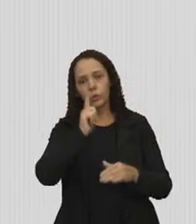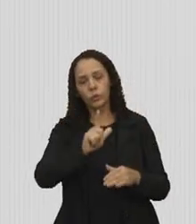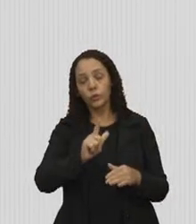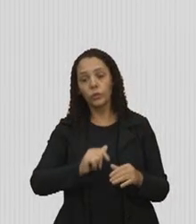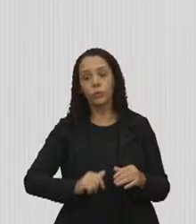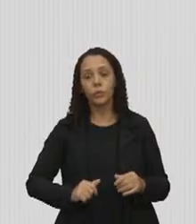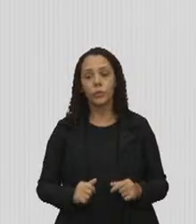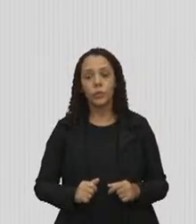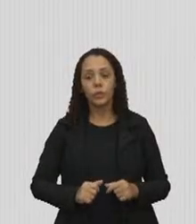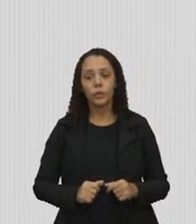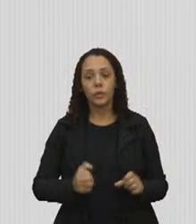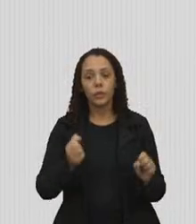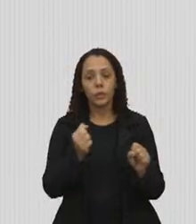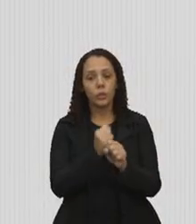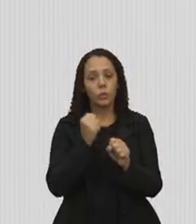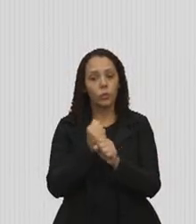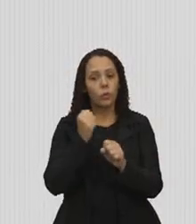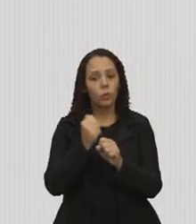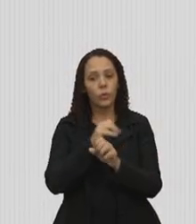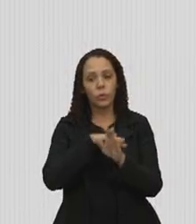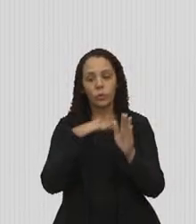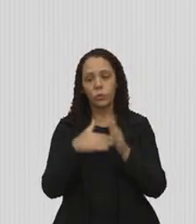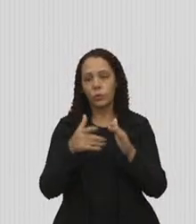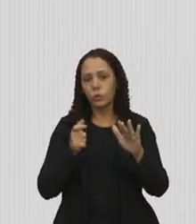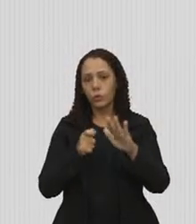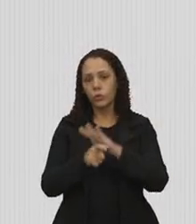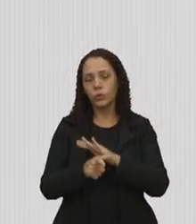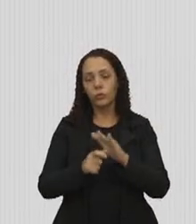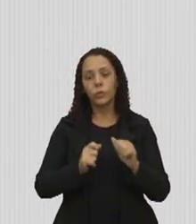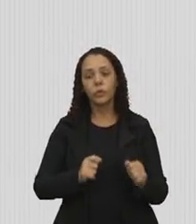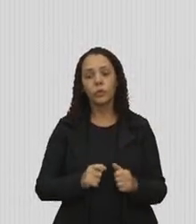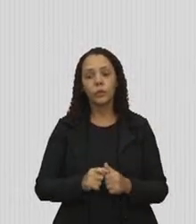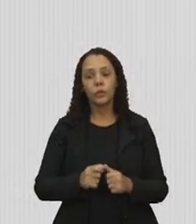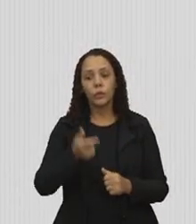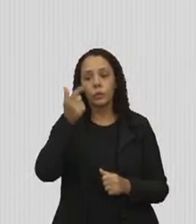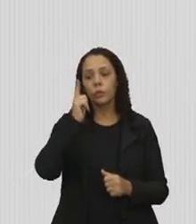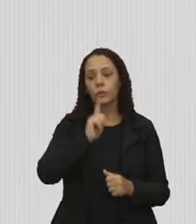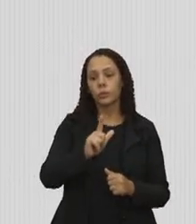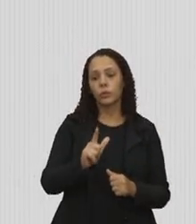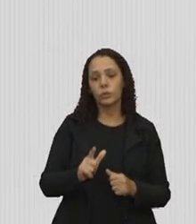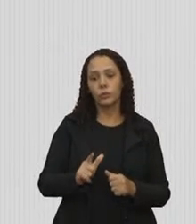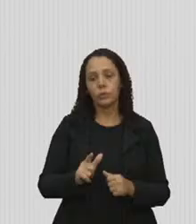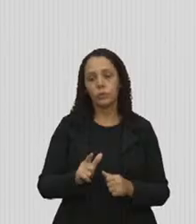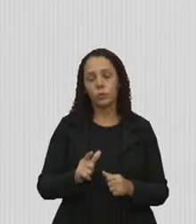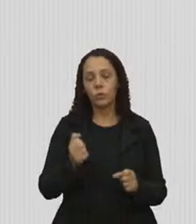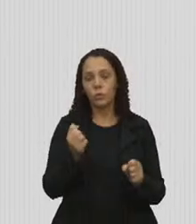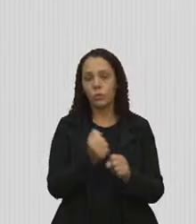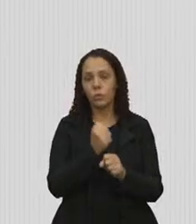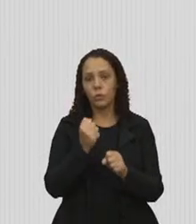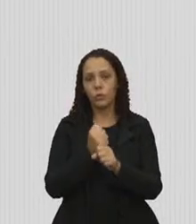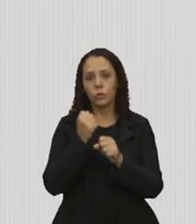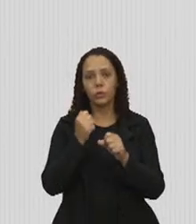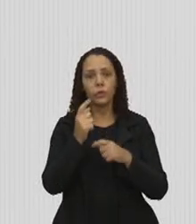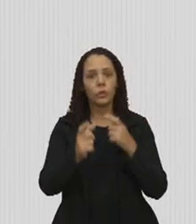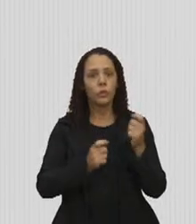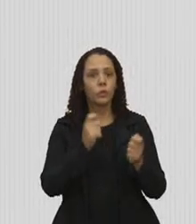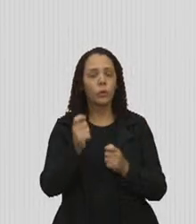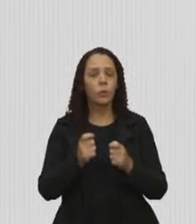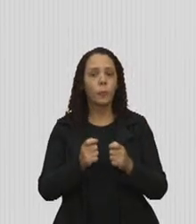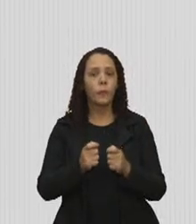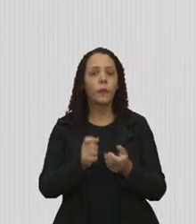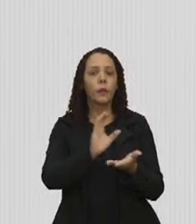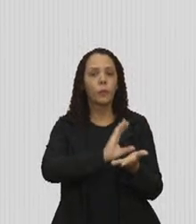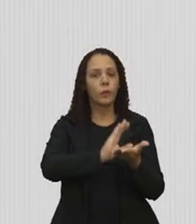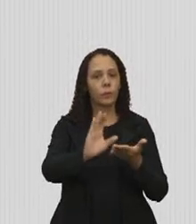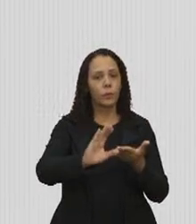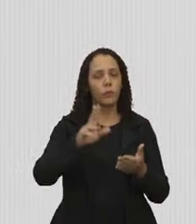E essas obras todas, né, de investimento no nosso campus foram obtidas ou conseguidas através de emendas